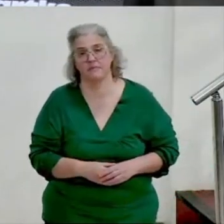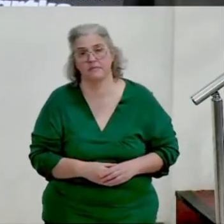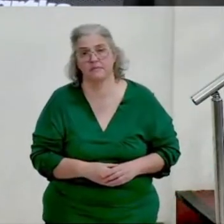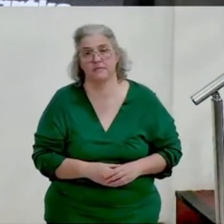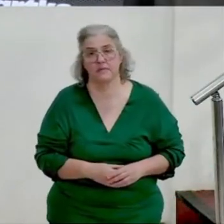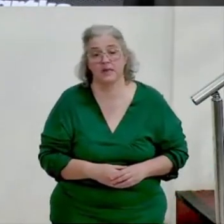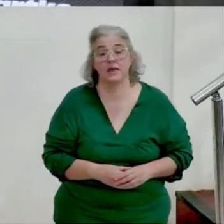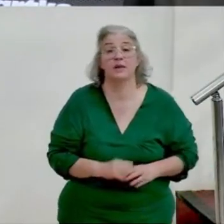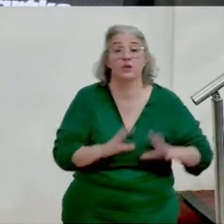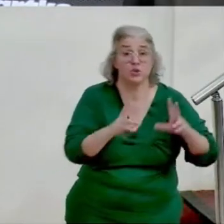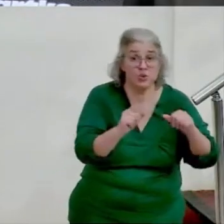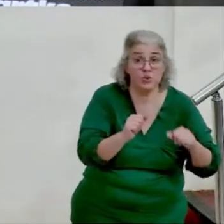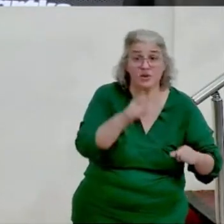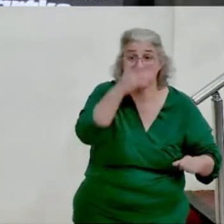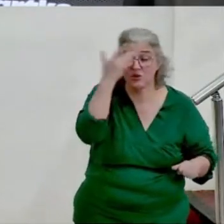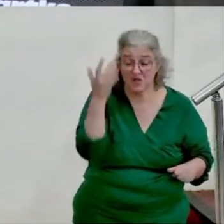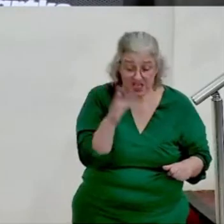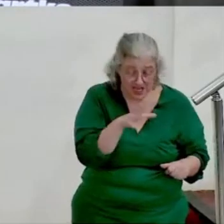que ama o pecado.